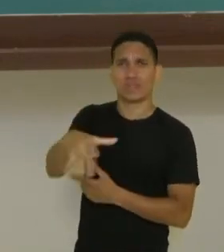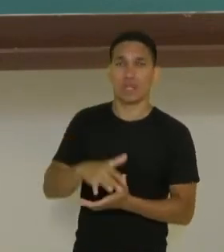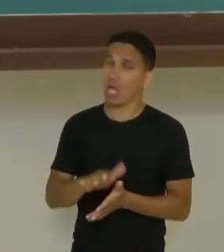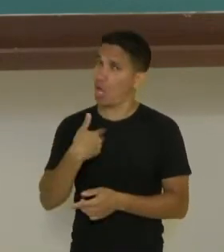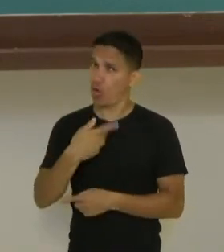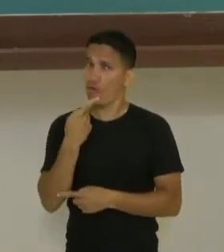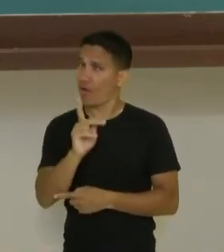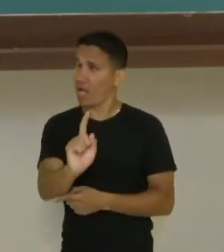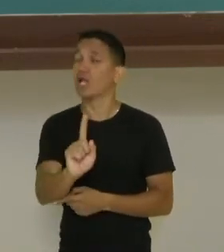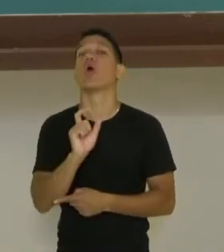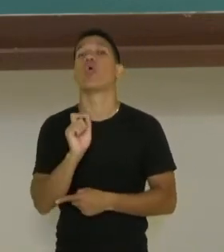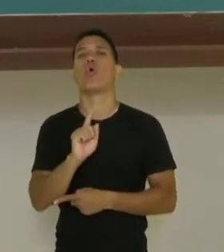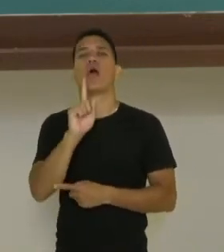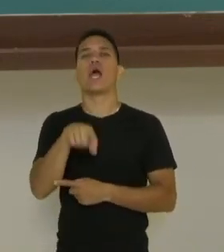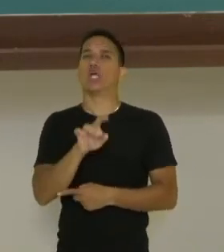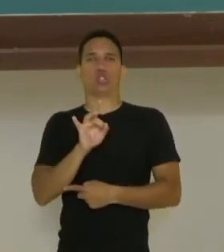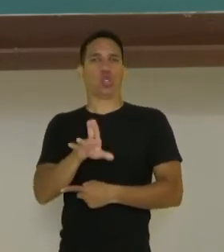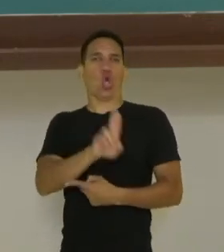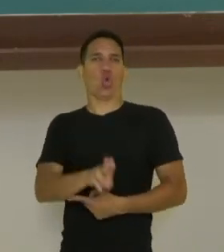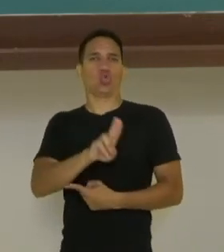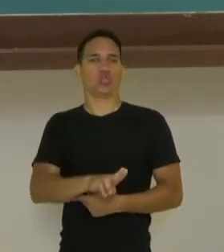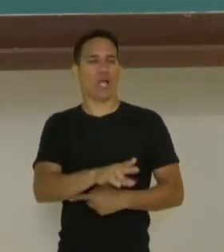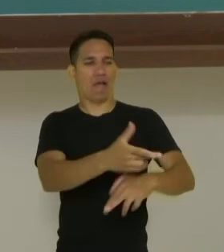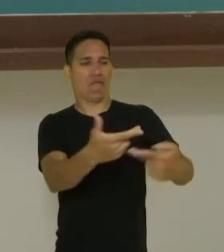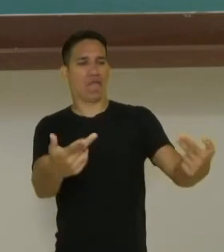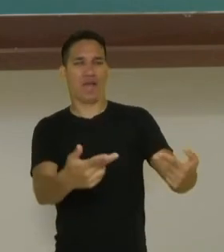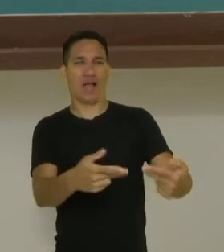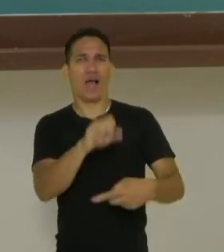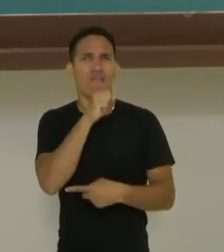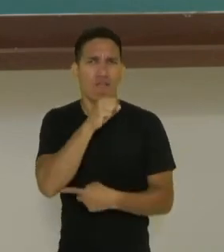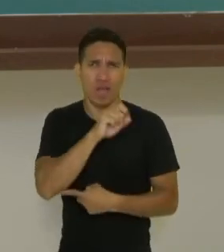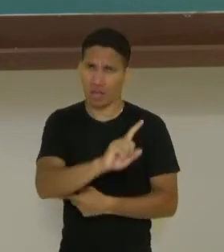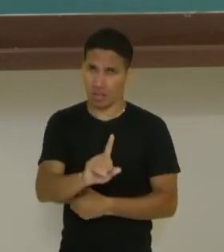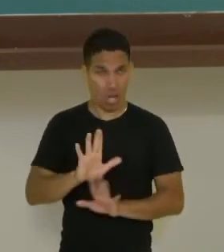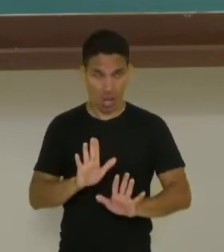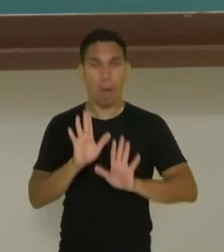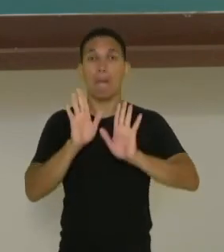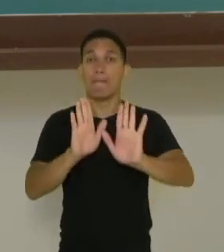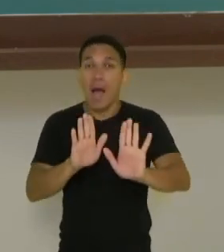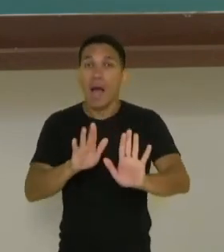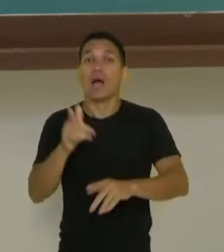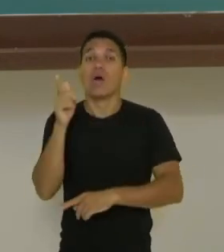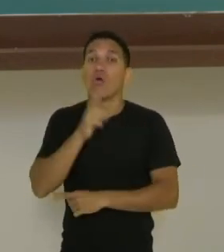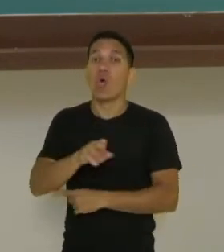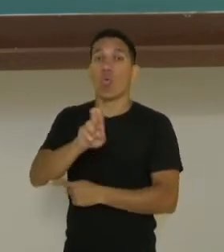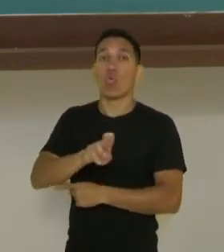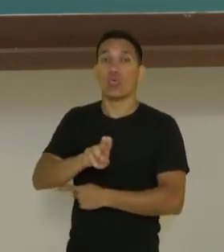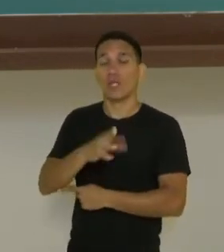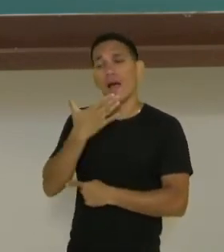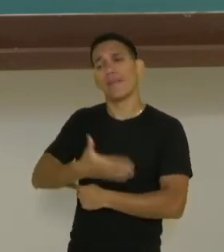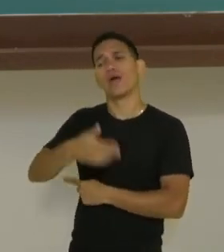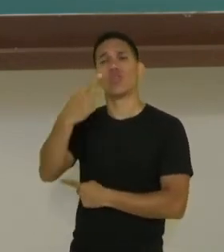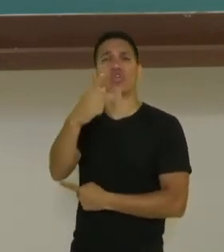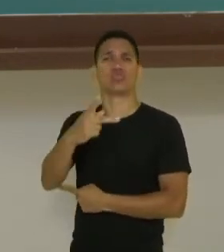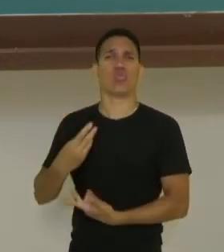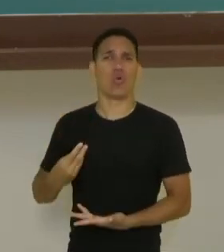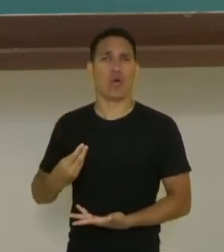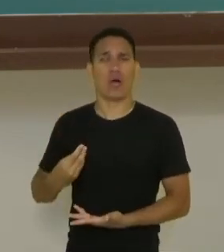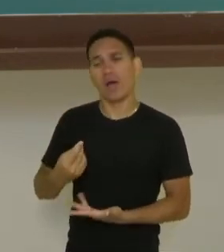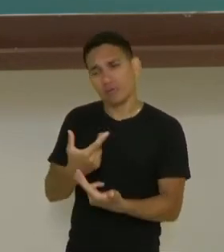dizendo aqui que é para você só usar coisas velhas, mas para você dar um uso melhor para suas coisas. De repente